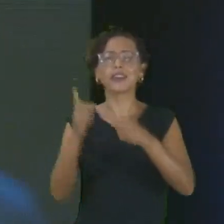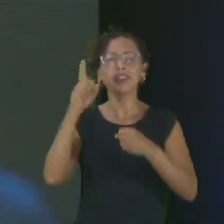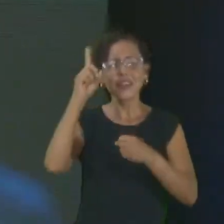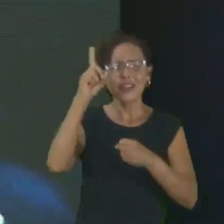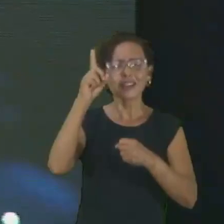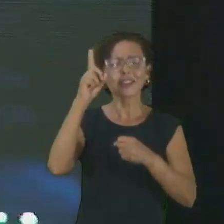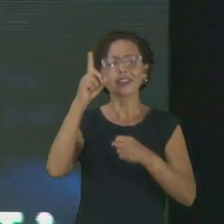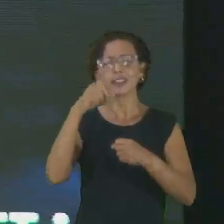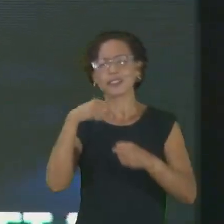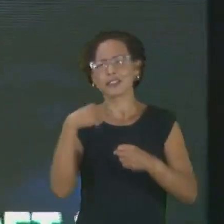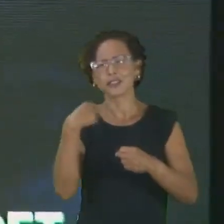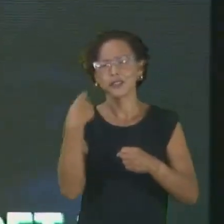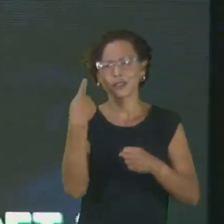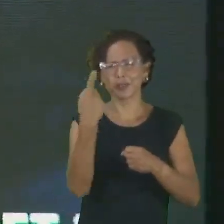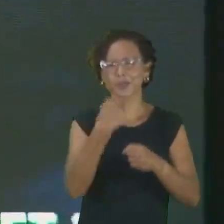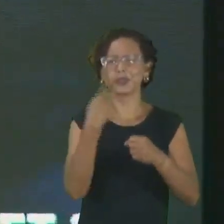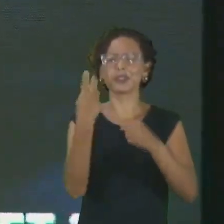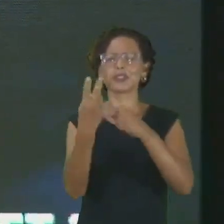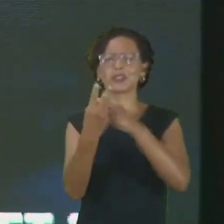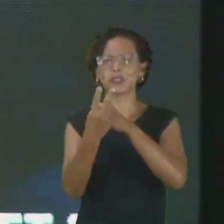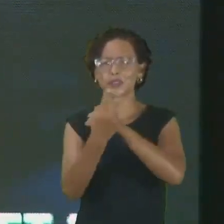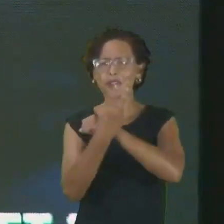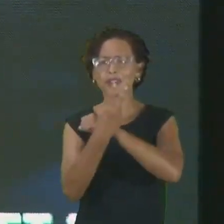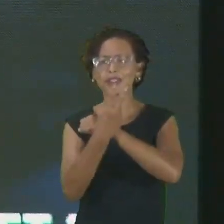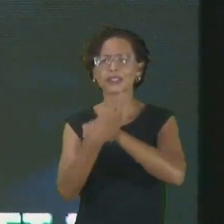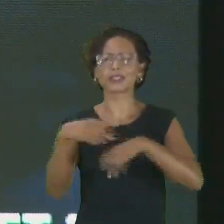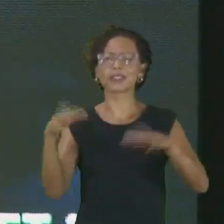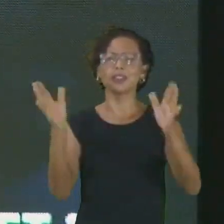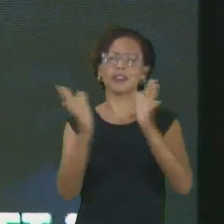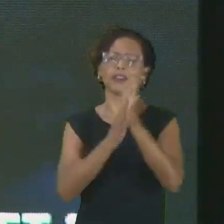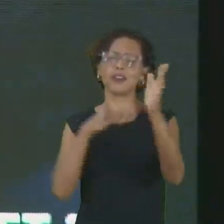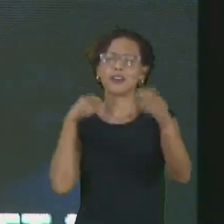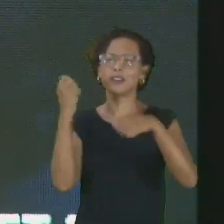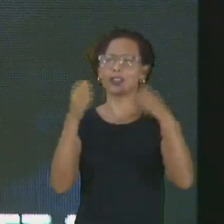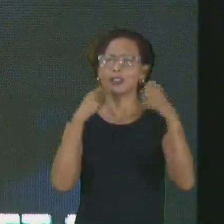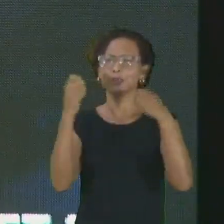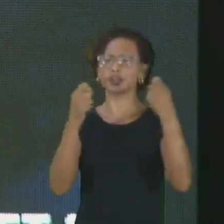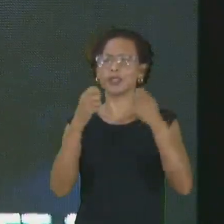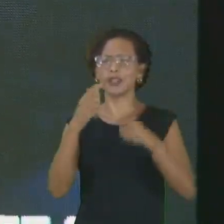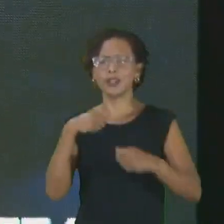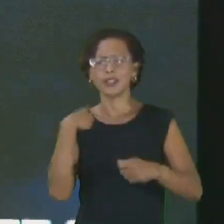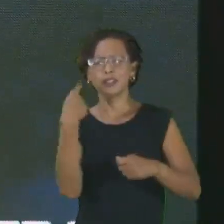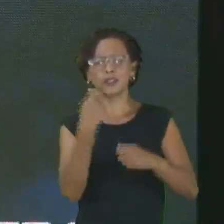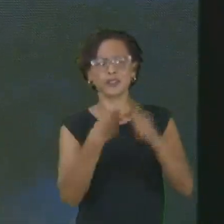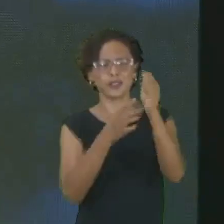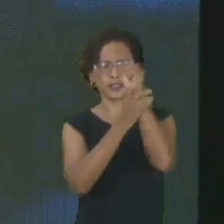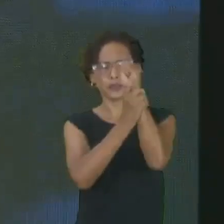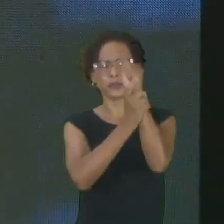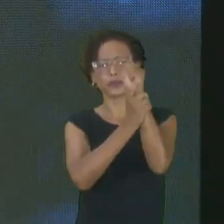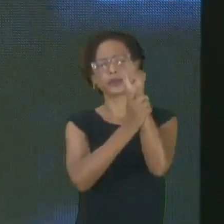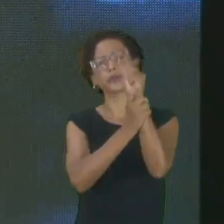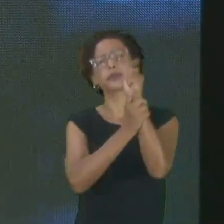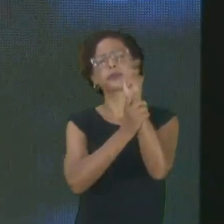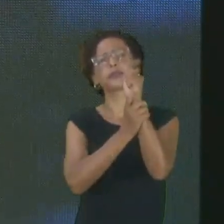Ele nos sustenta. Aleluia. Nós estamos seguros nas mãos dEle.